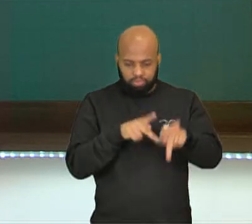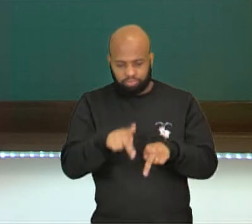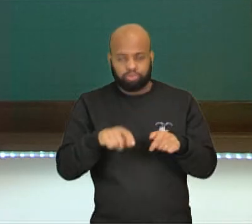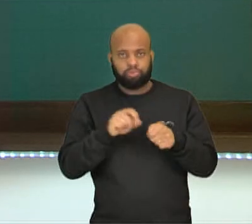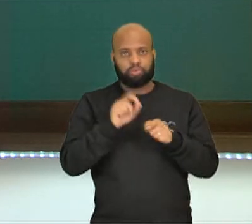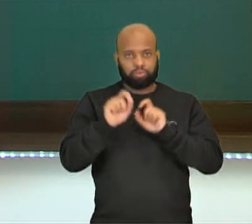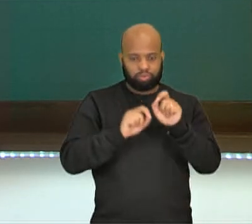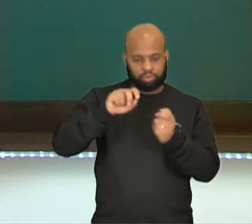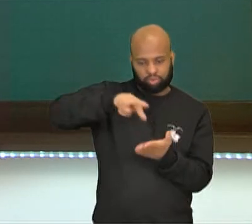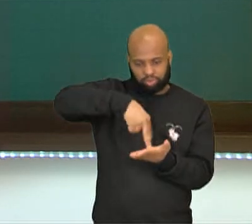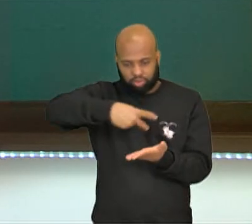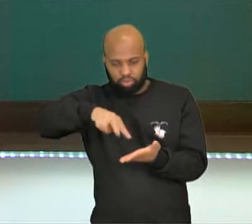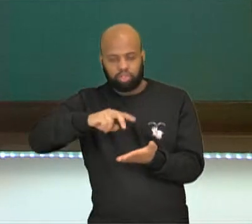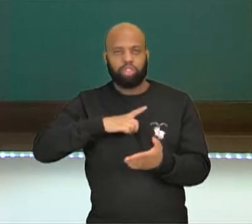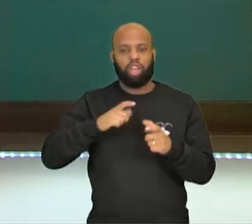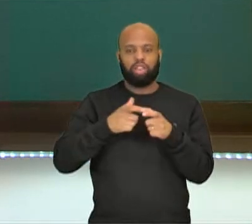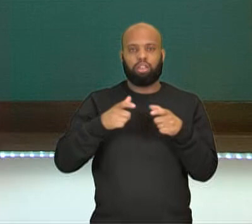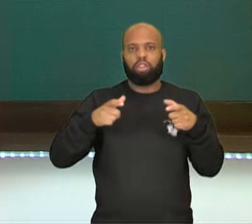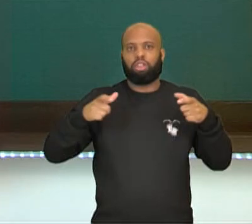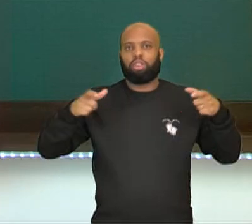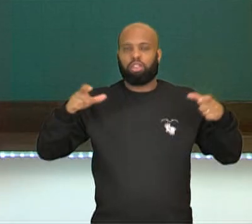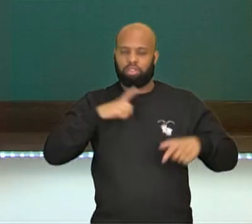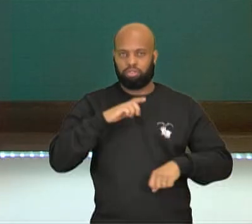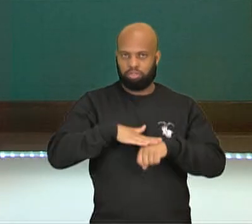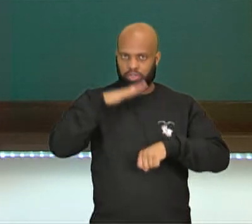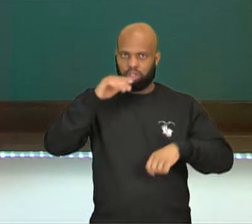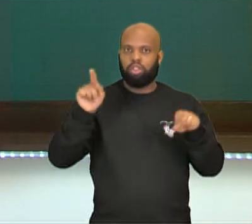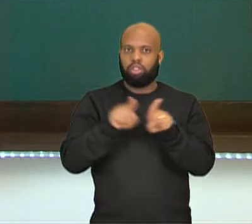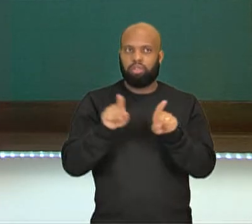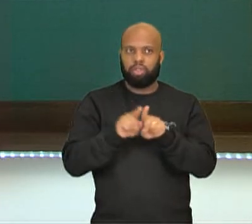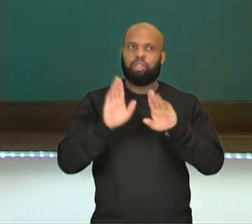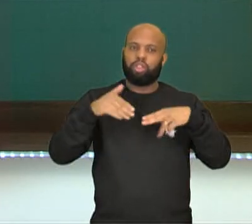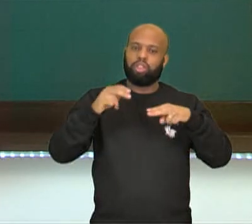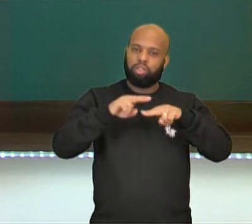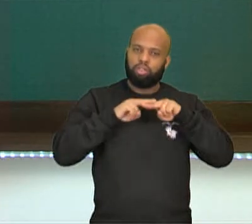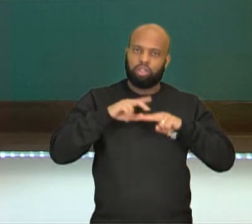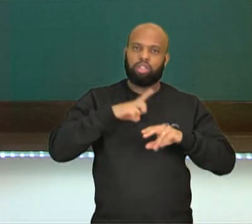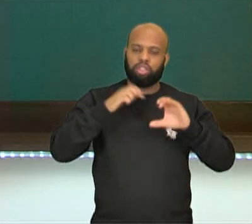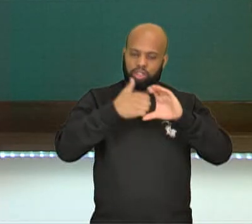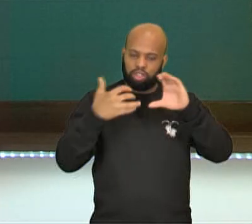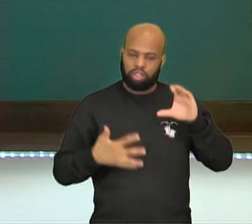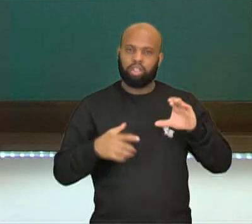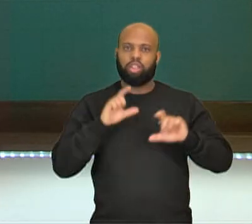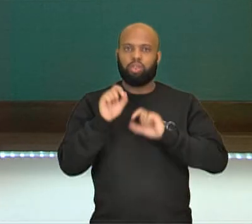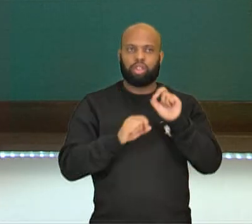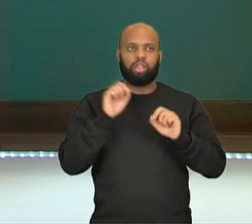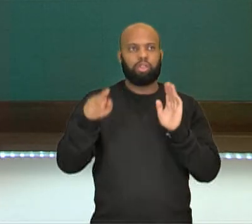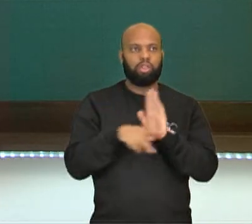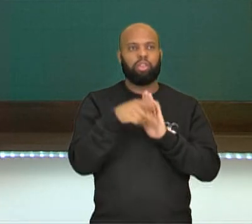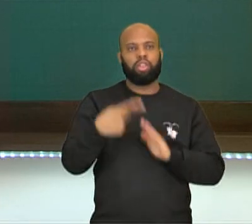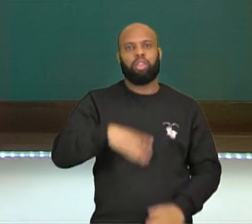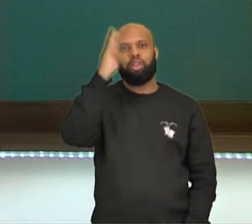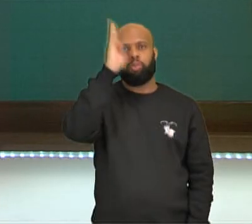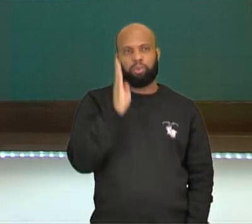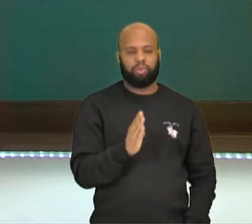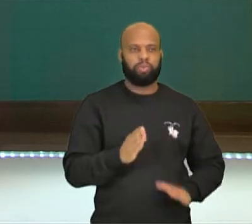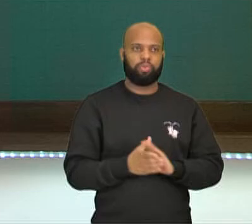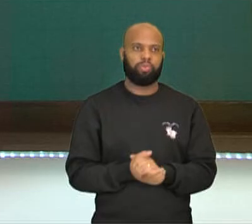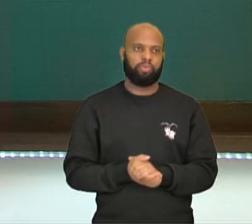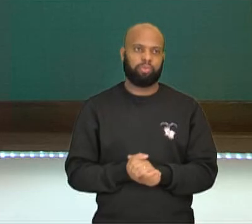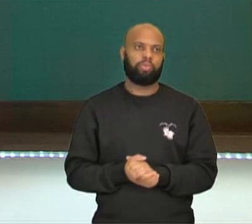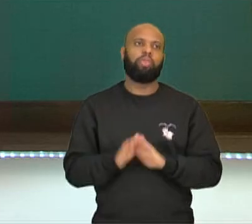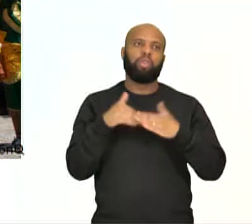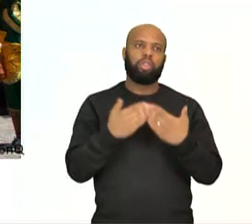as danças elas fossem aumentando cada vez mais e, com isso, tendo uma característica bem brasileira.